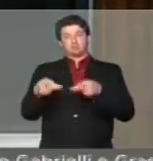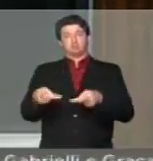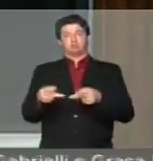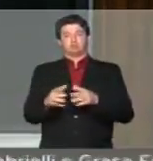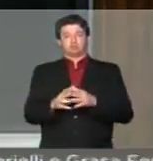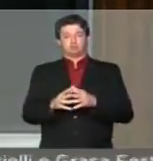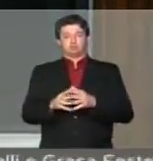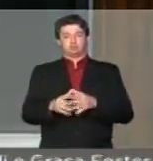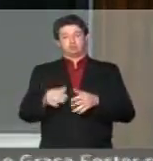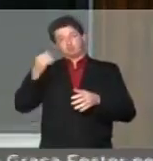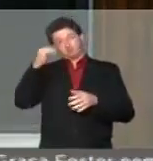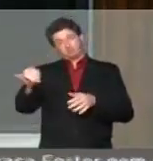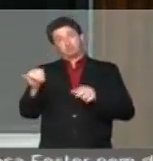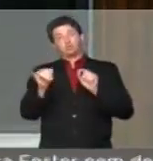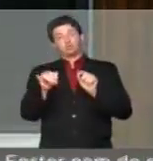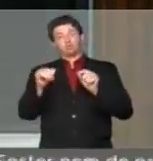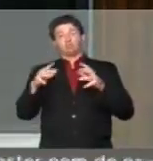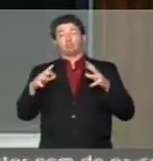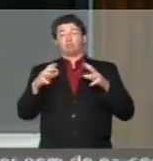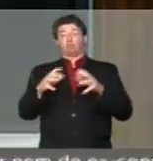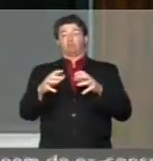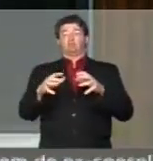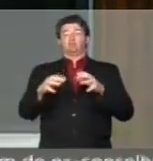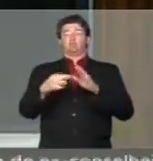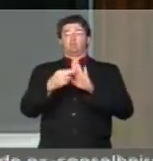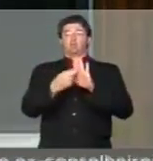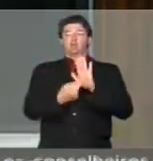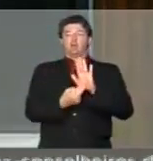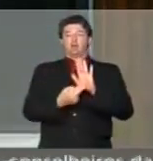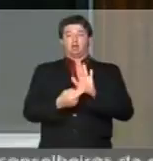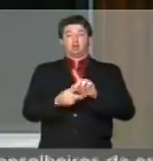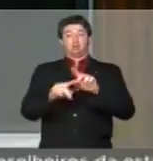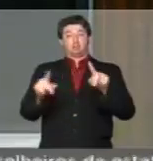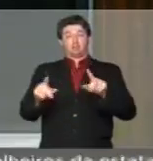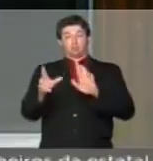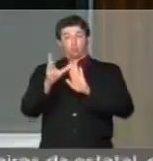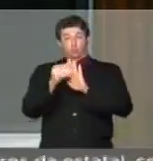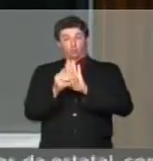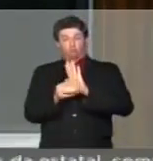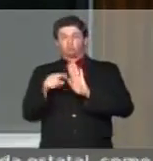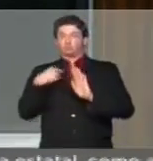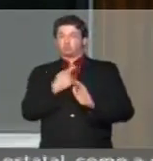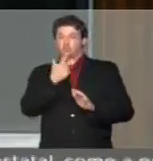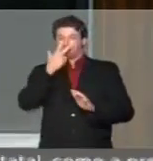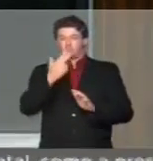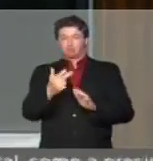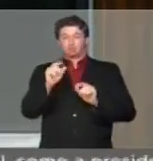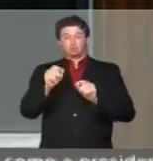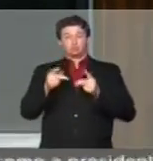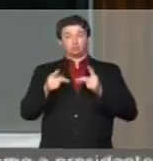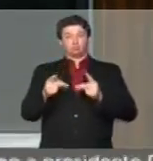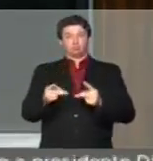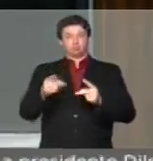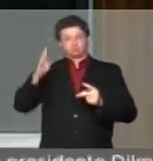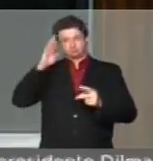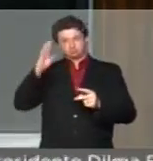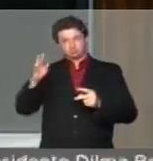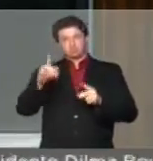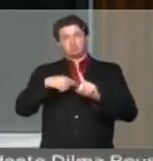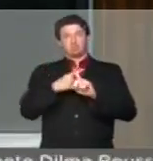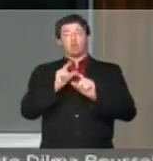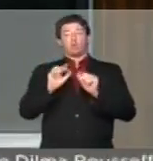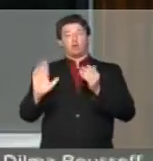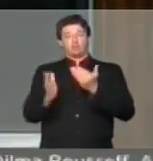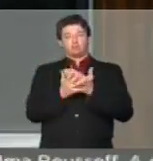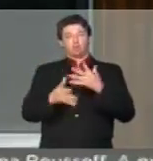projeto, evitando-se conflito normativo. Quanto ao mérito, consideramos que os projetos principal e